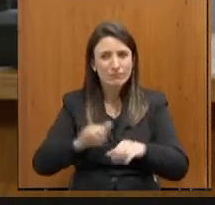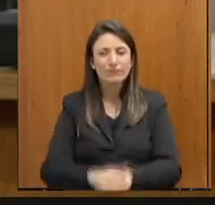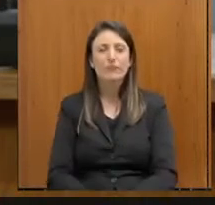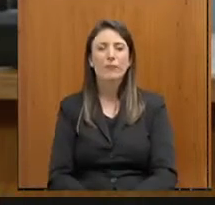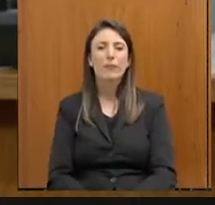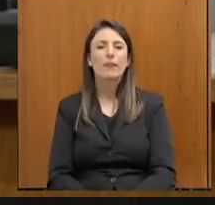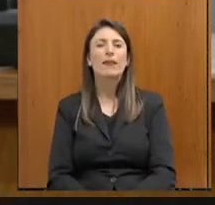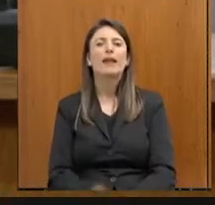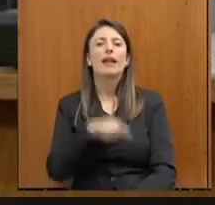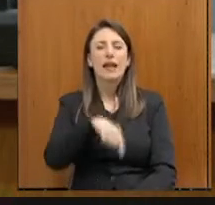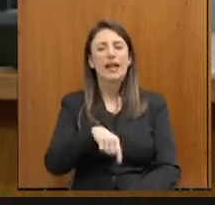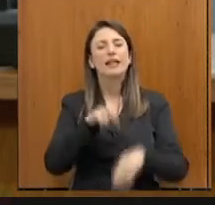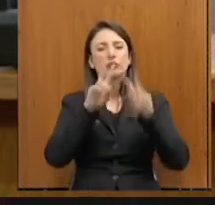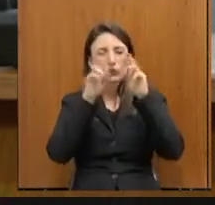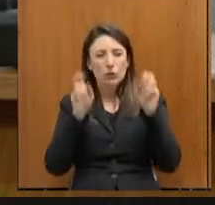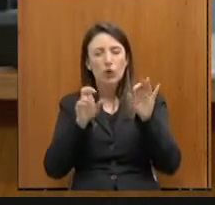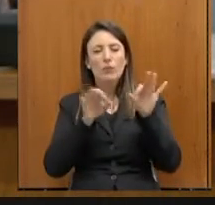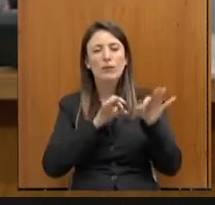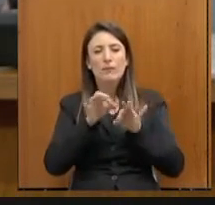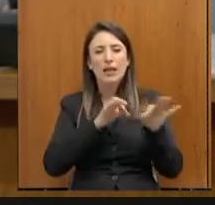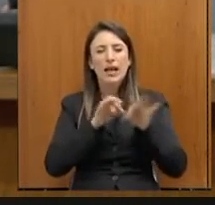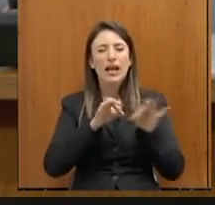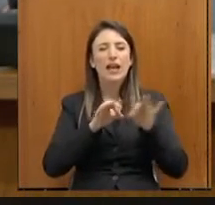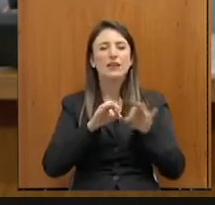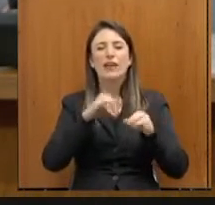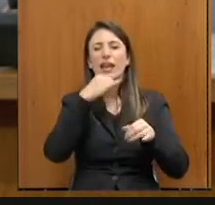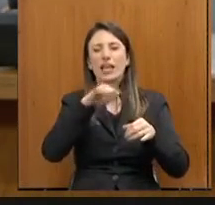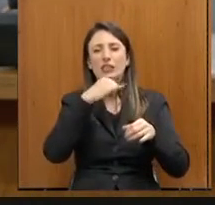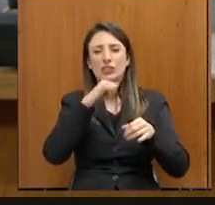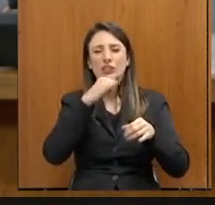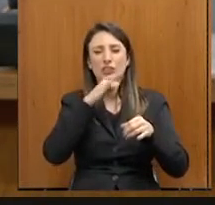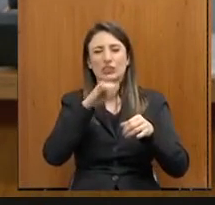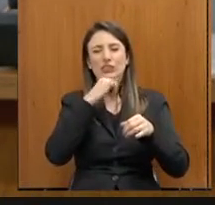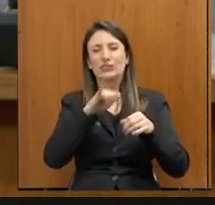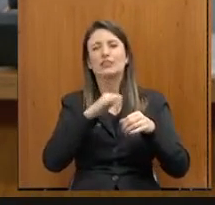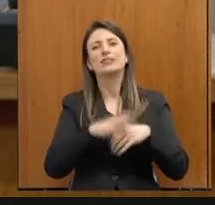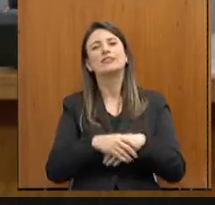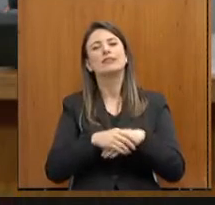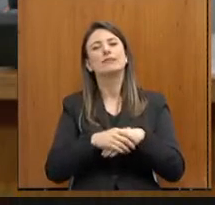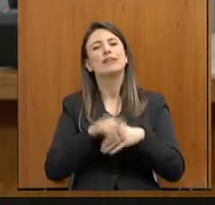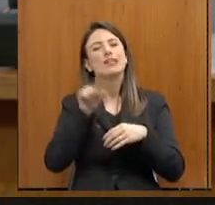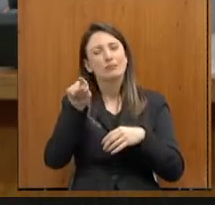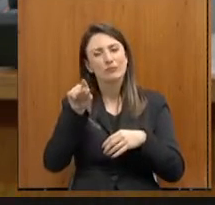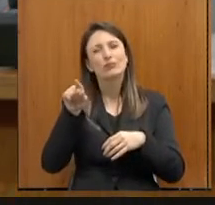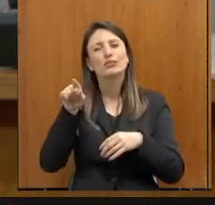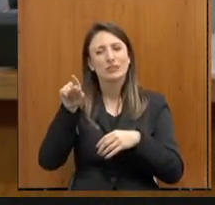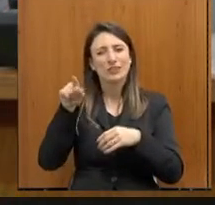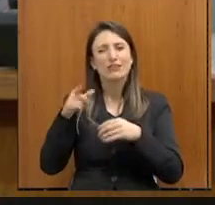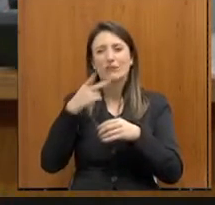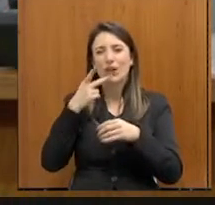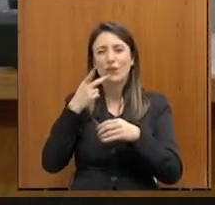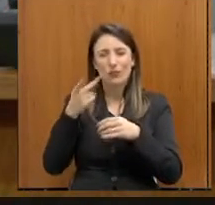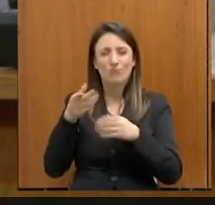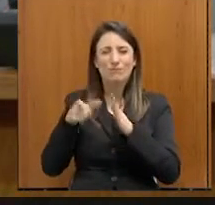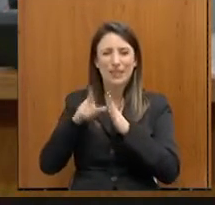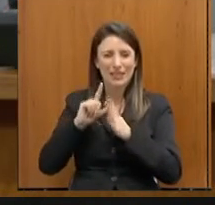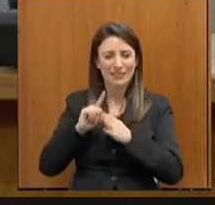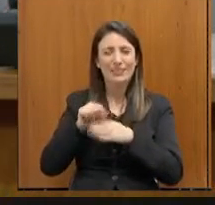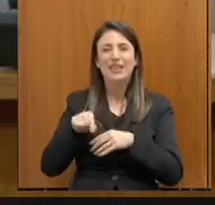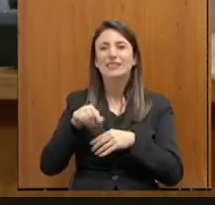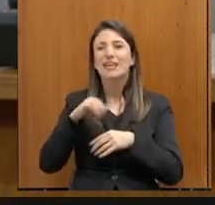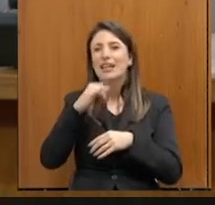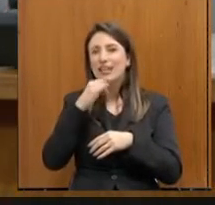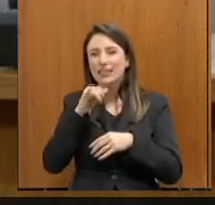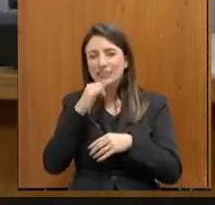de energia é como se o mesmo disto a energia é um fator que cada vez mais né com a nossa